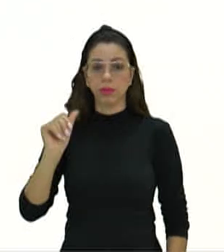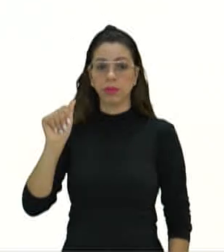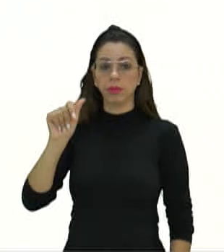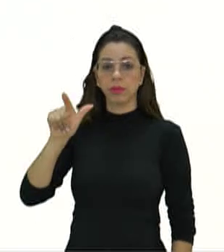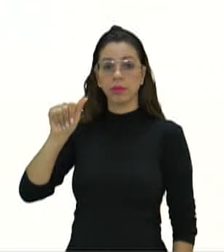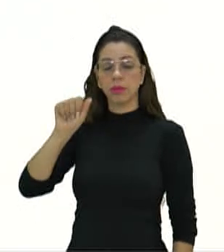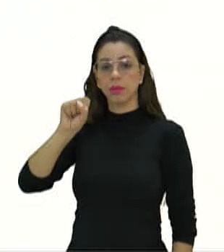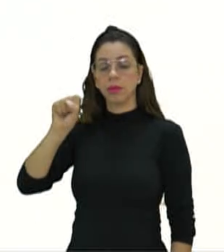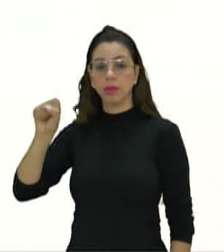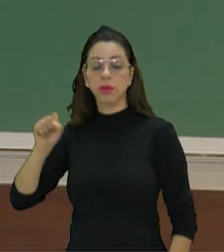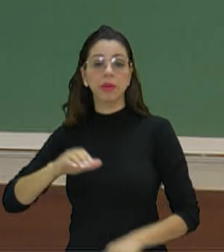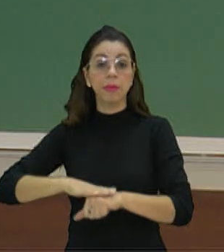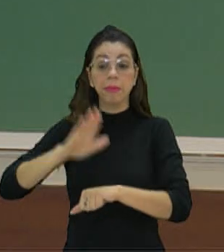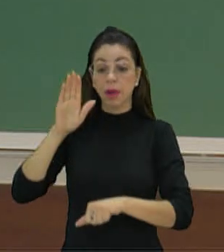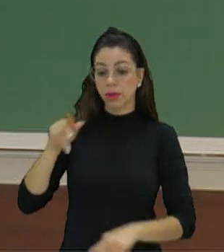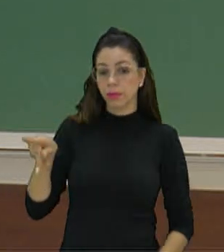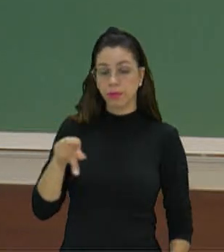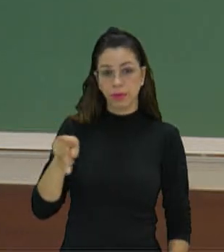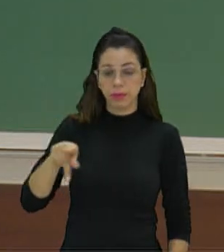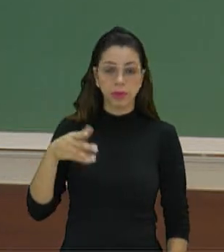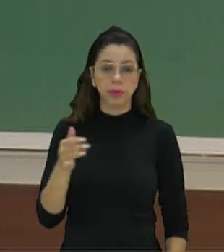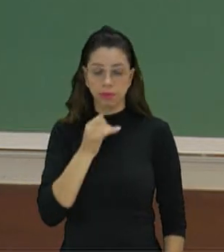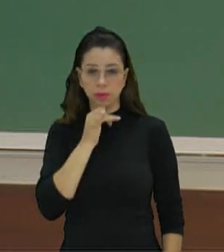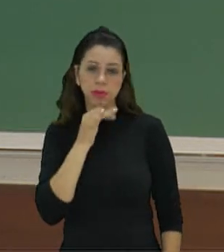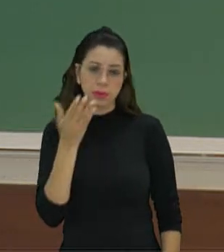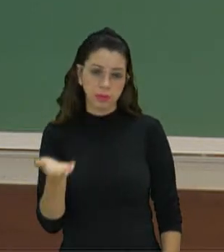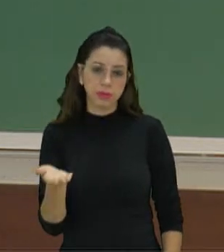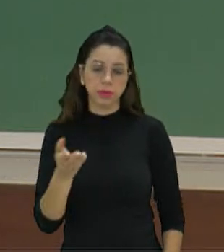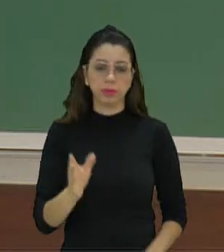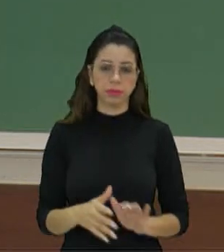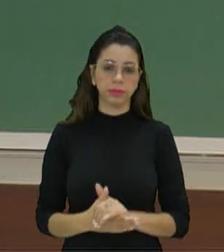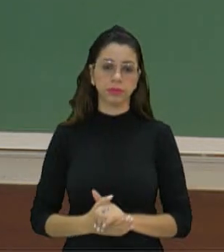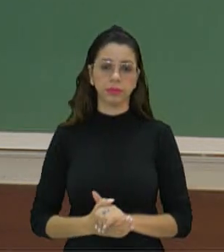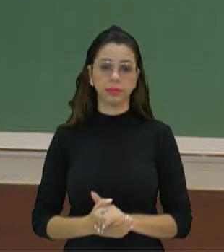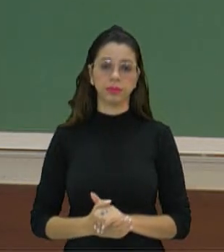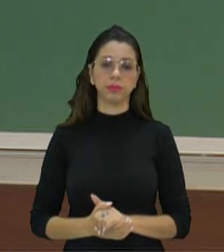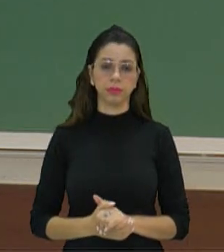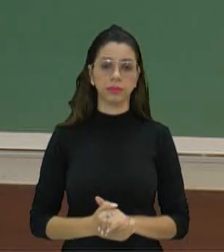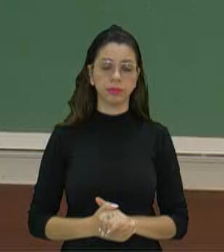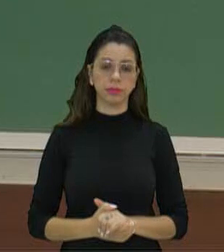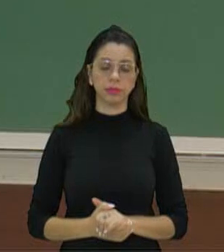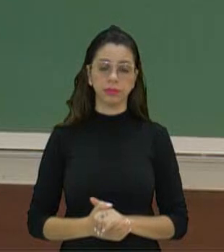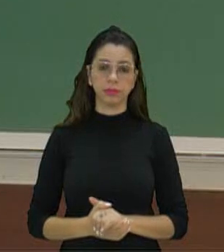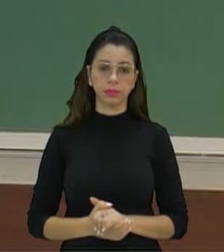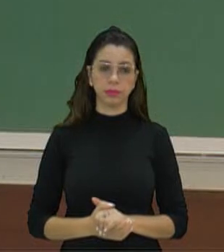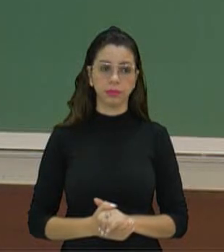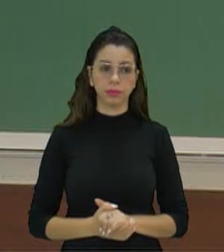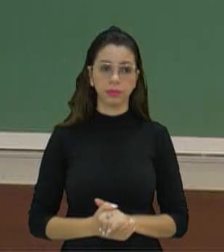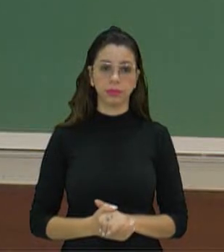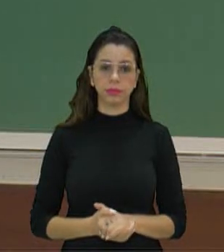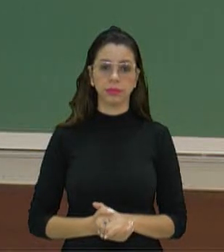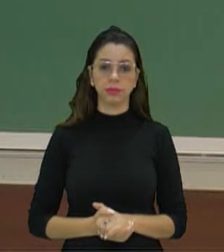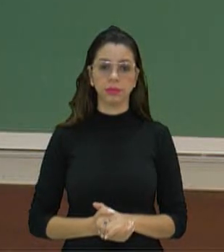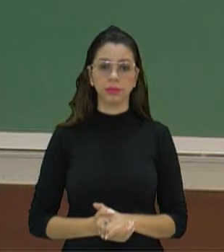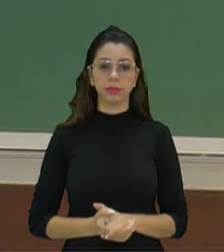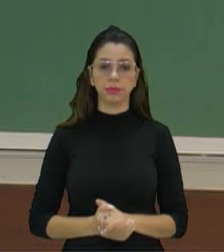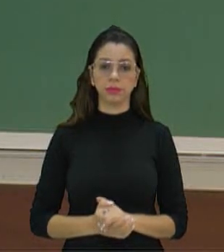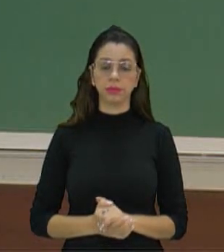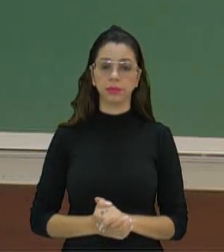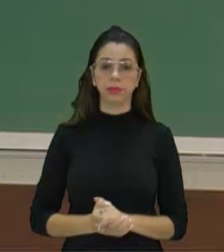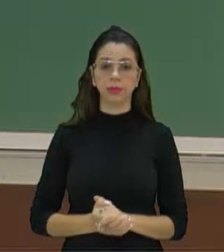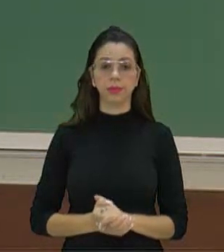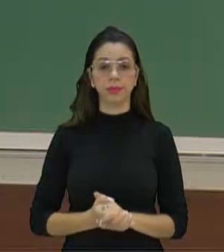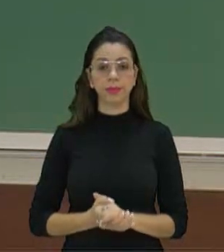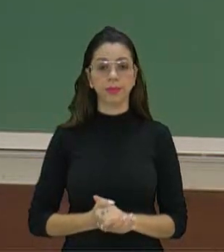Por exemplo, eu gosto mais dos meus professores, beleza? Então, seria mais ou menos essa a ordem na resposta, tá bom?